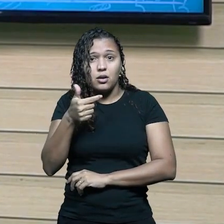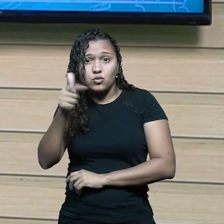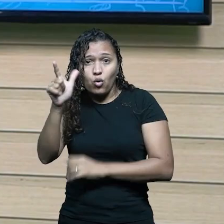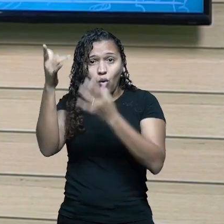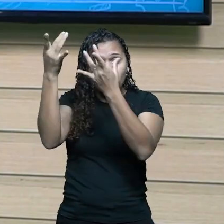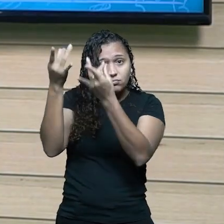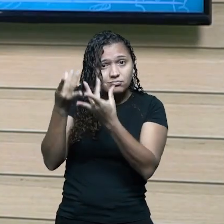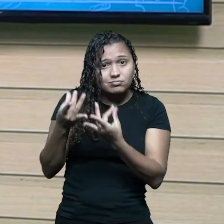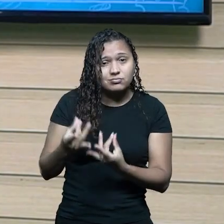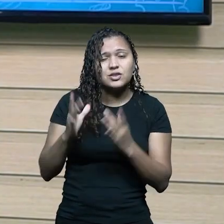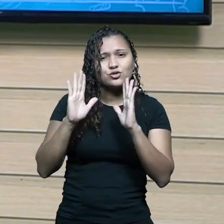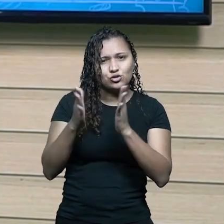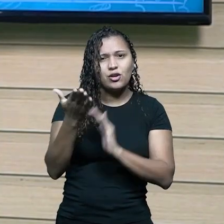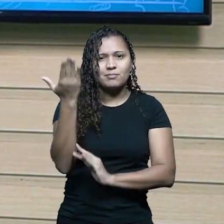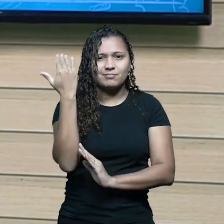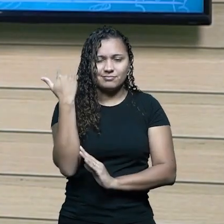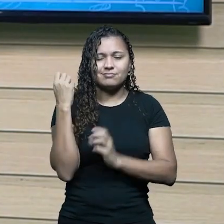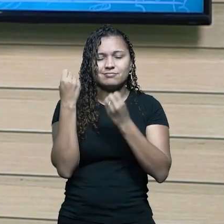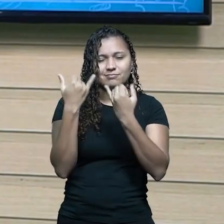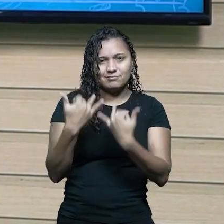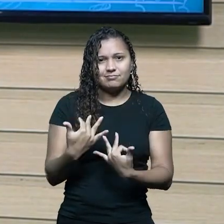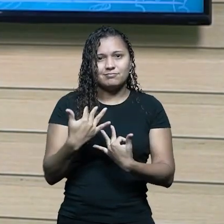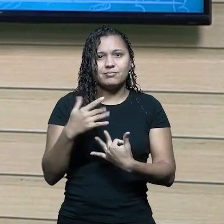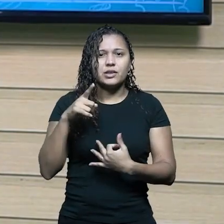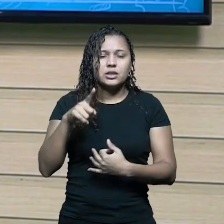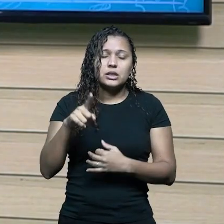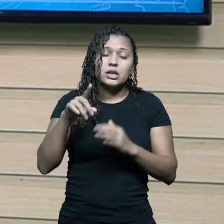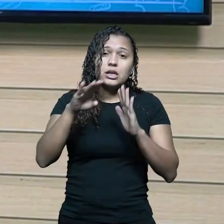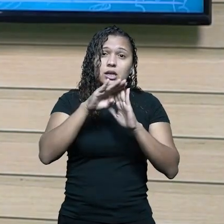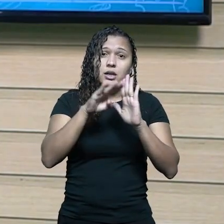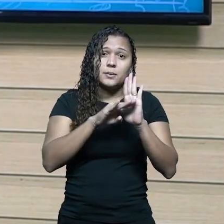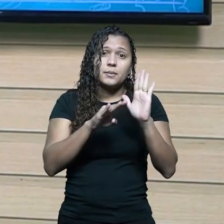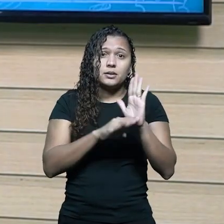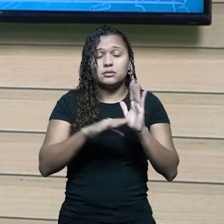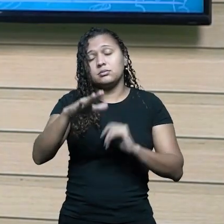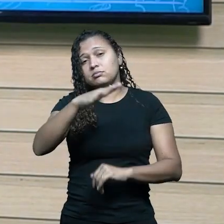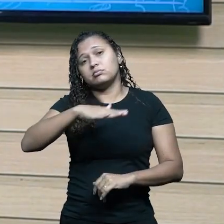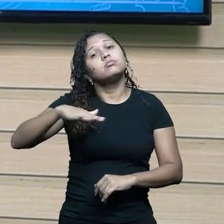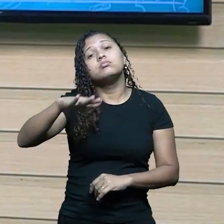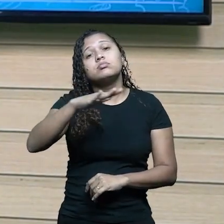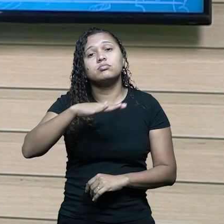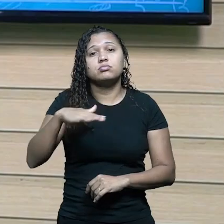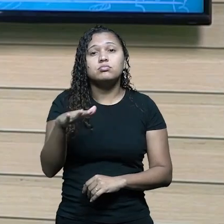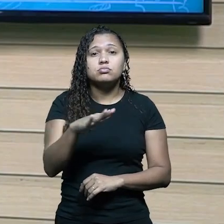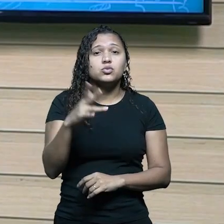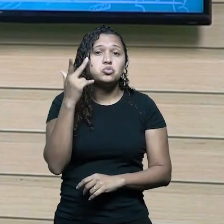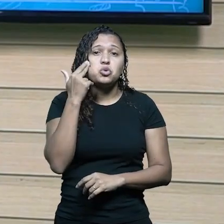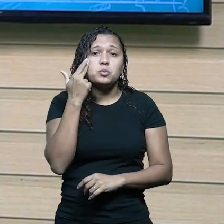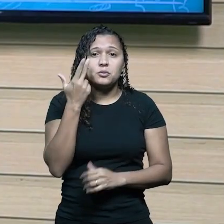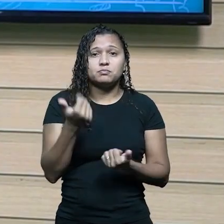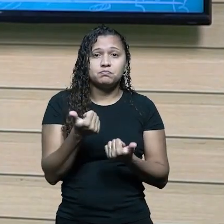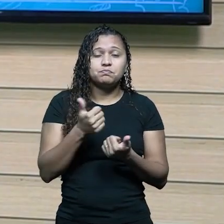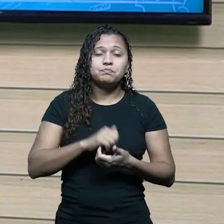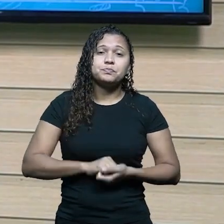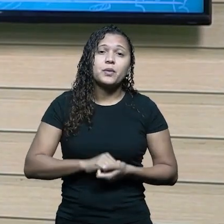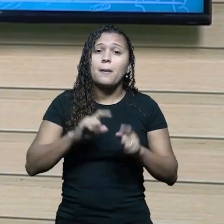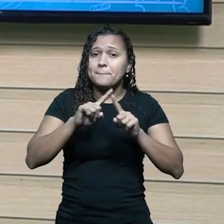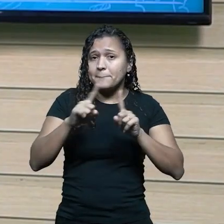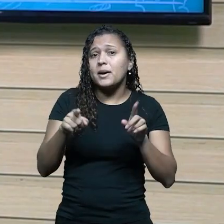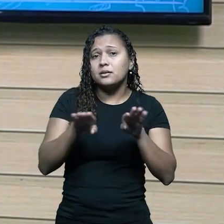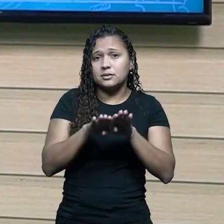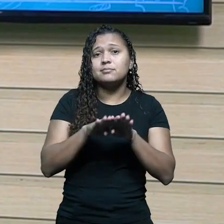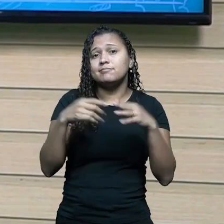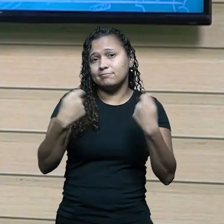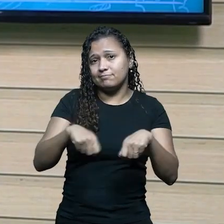planta. Todas as outras especificações já foram explicadas aqui. Essa aqui é uma lista mais universal, é uma lista mais